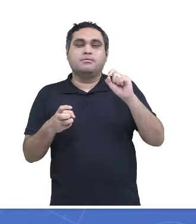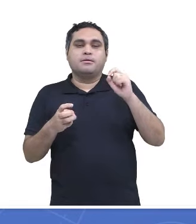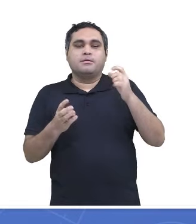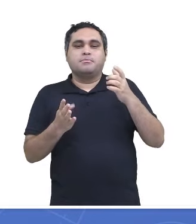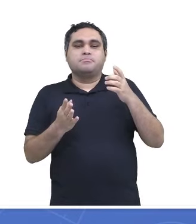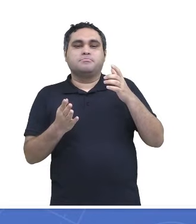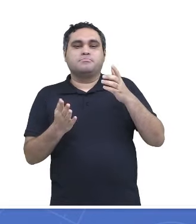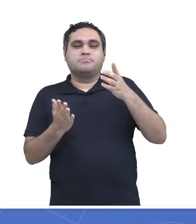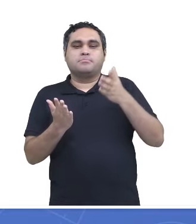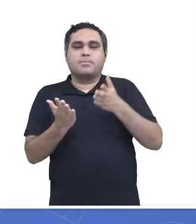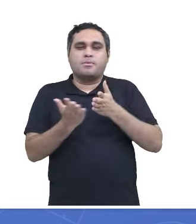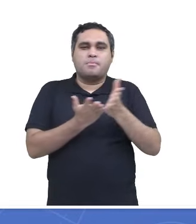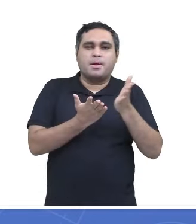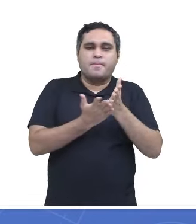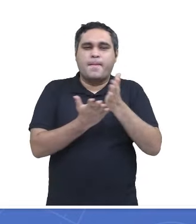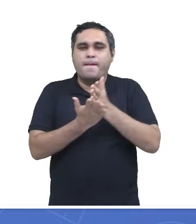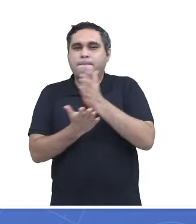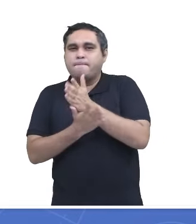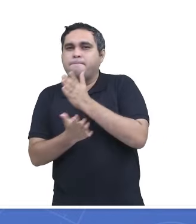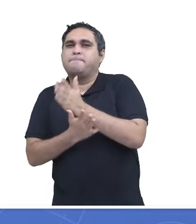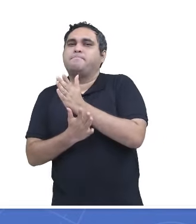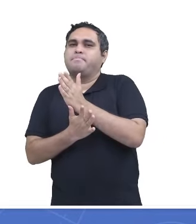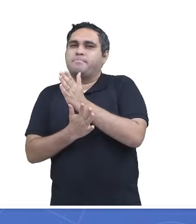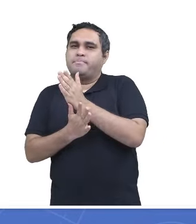transições para a vida adulta podem ocorrer.